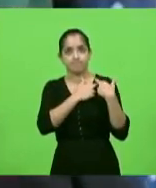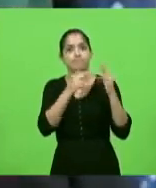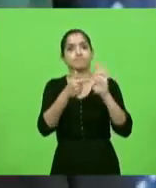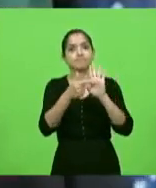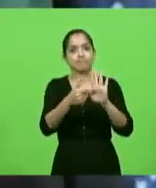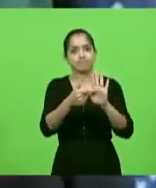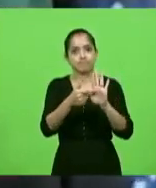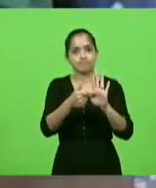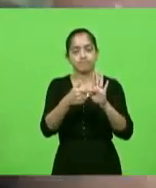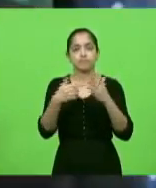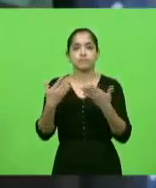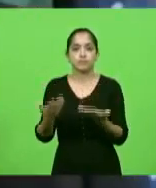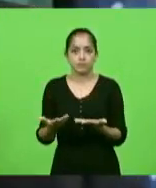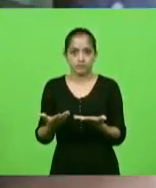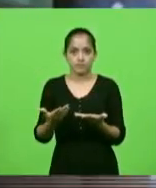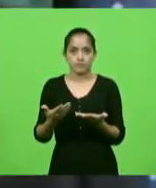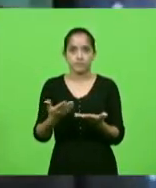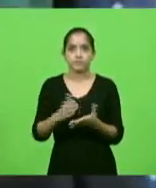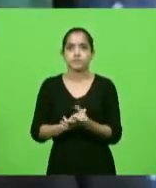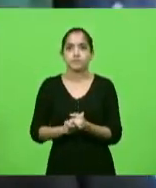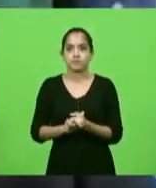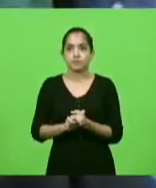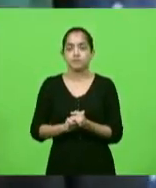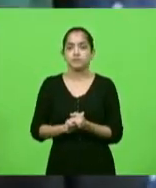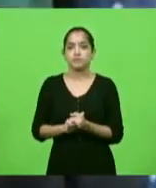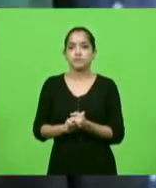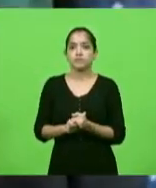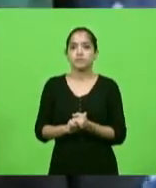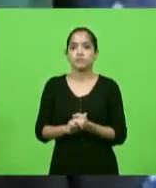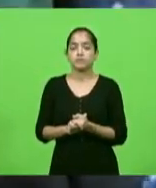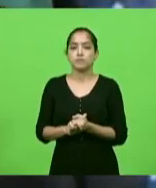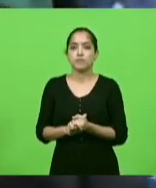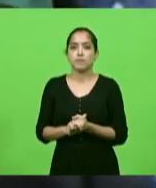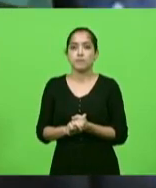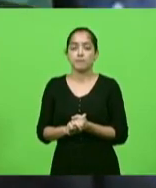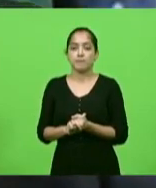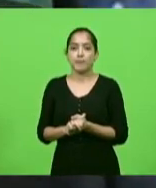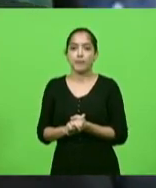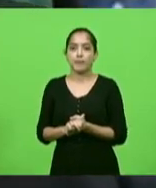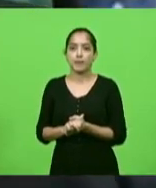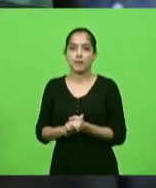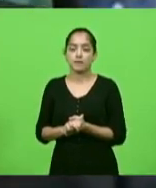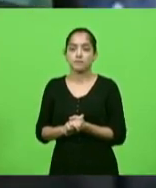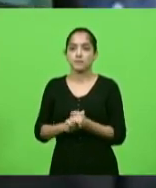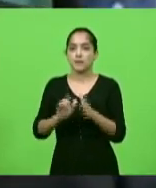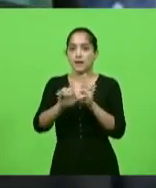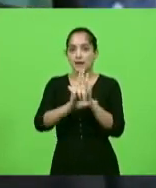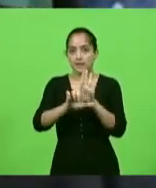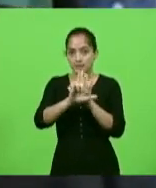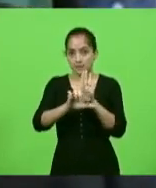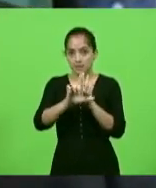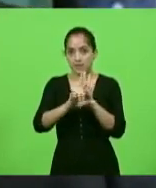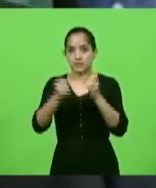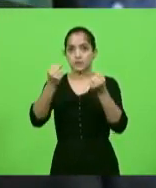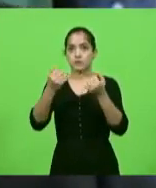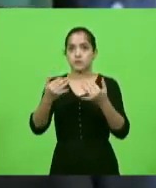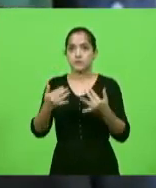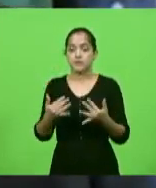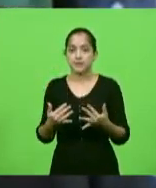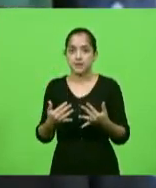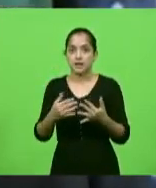ou não do a gente isso é sua maior ou menor um e a legislação citada